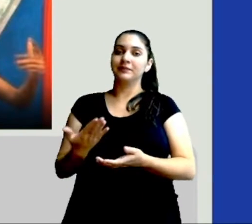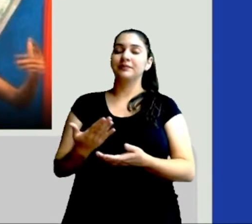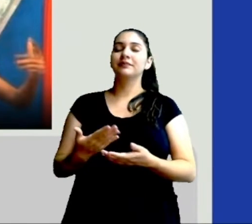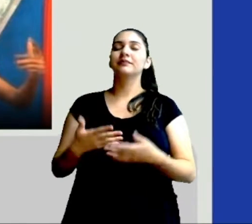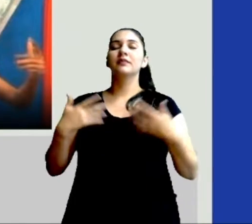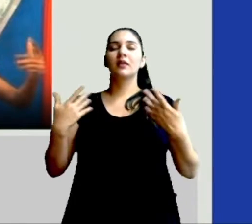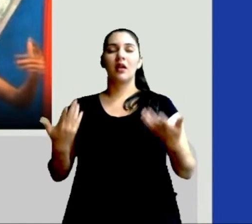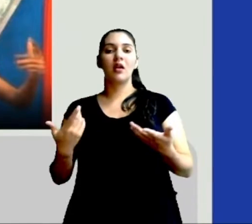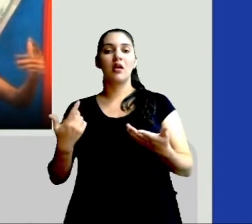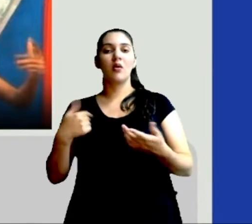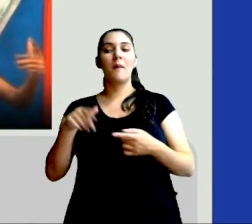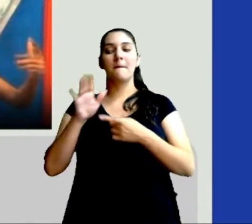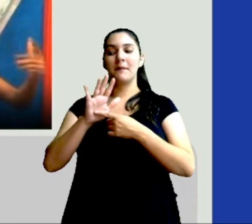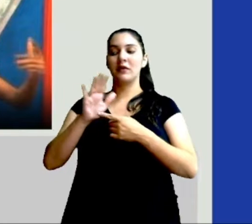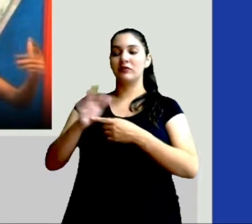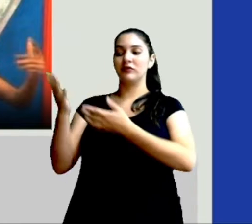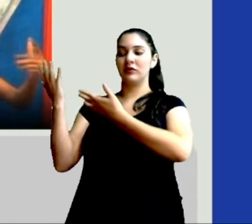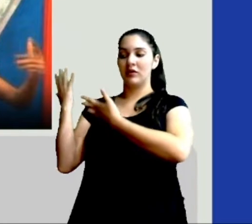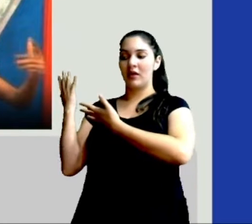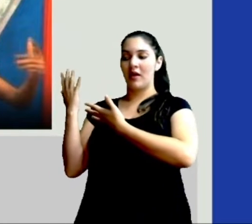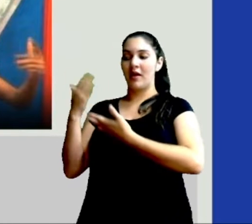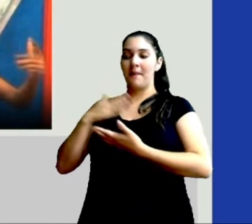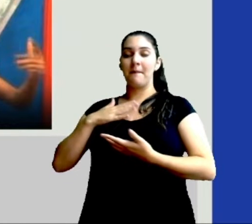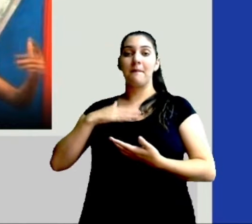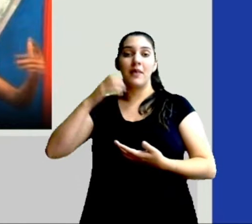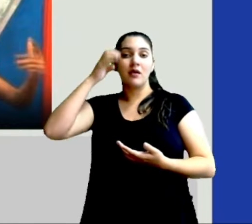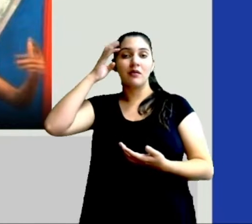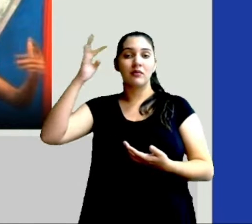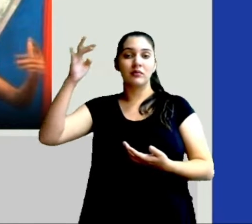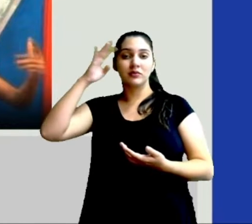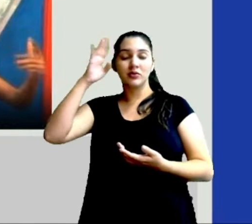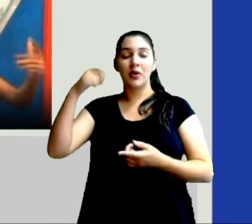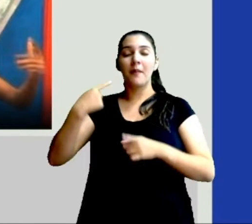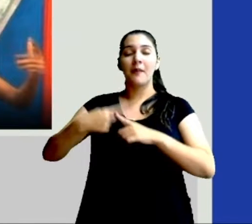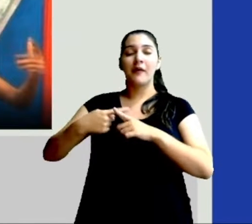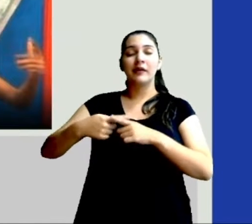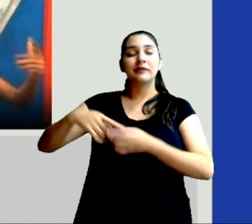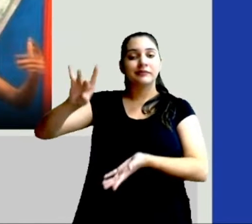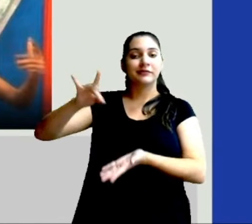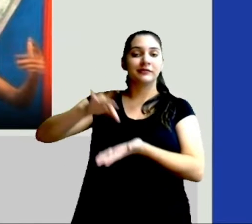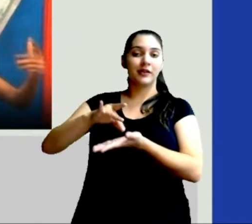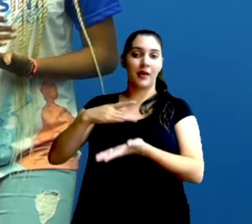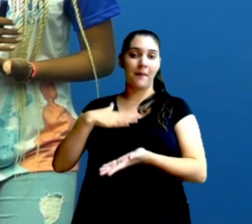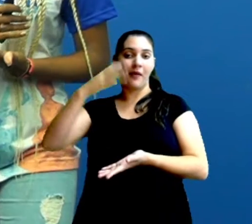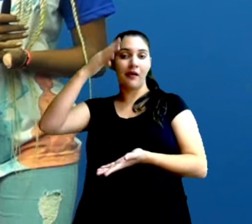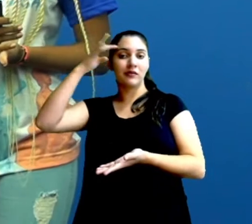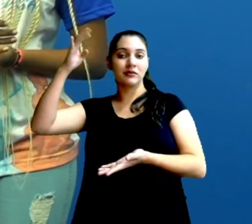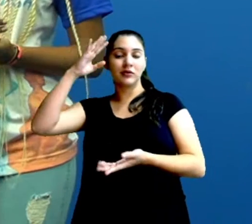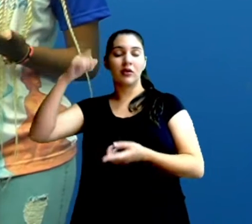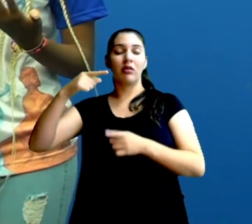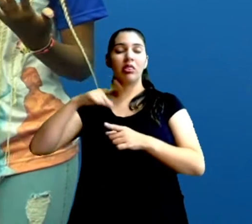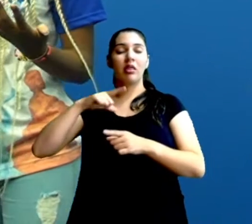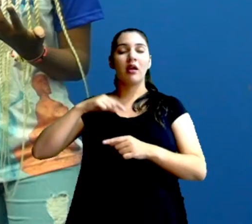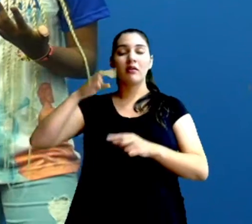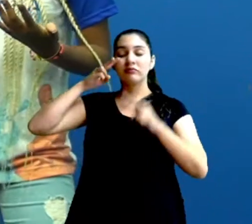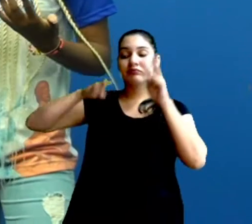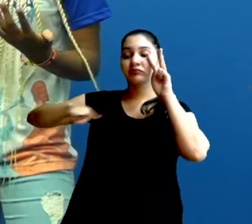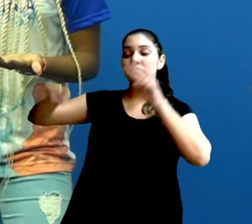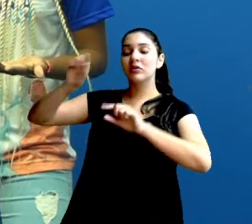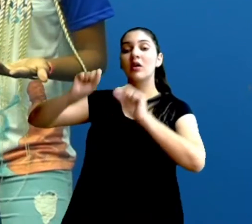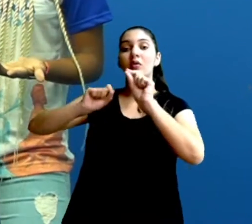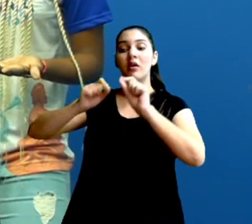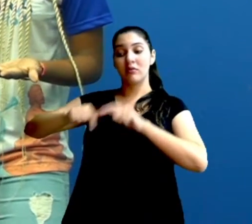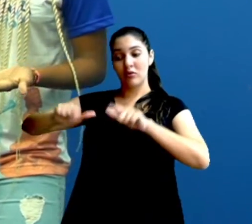E daí eu coloquei isso aqui, seria meu sonho, porque seria muito meu sonho. Porque infelizmente ainda tem essa visão ainda, que a terra é